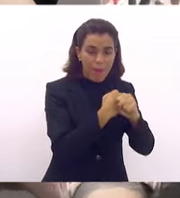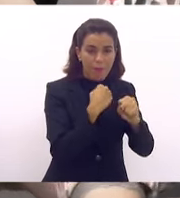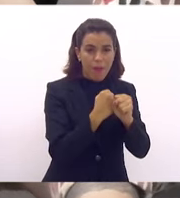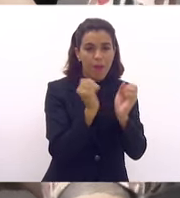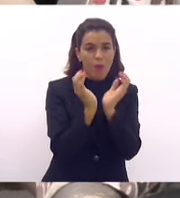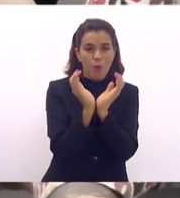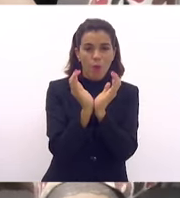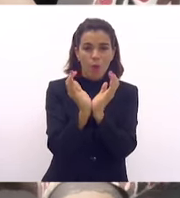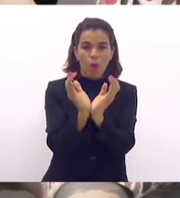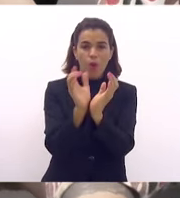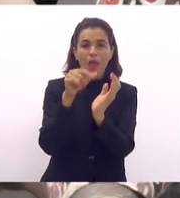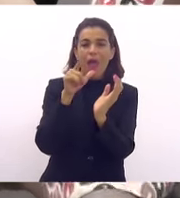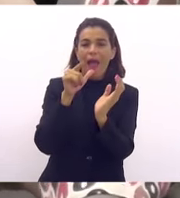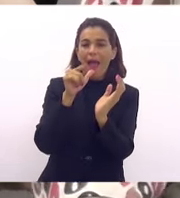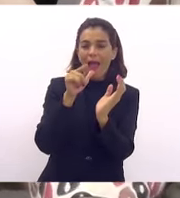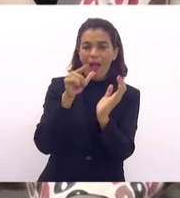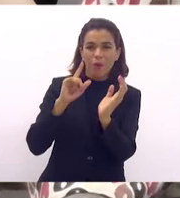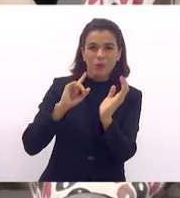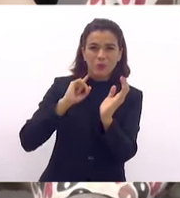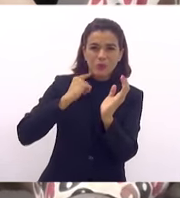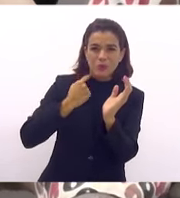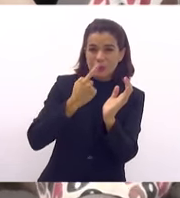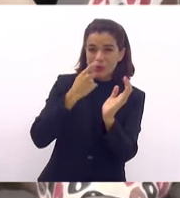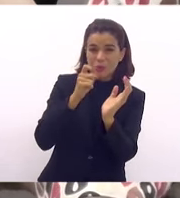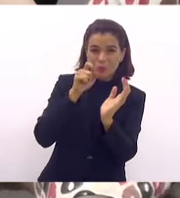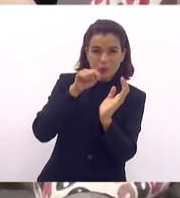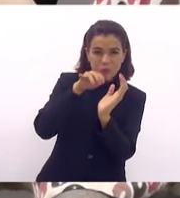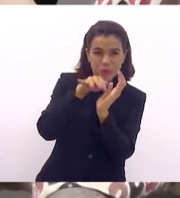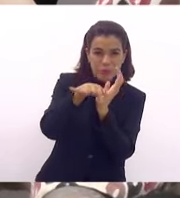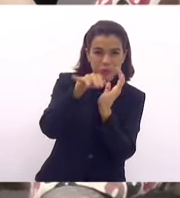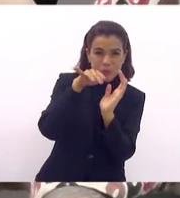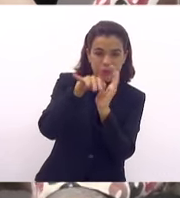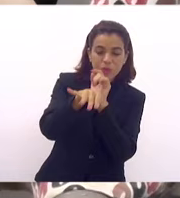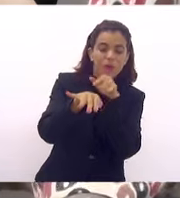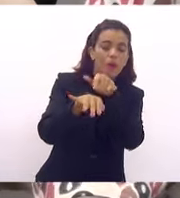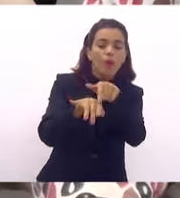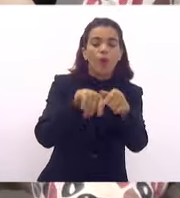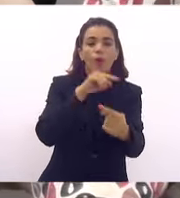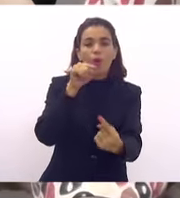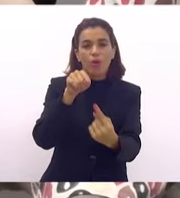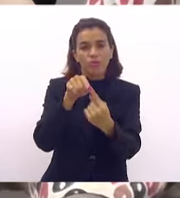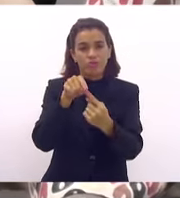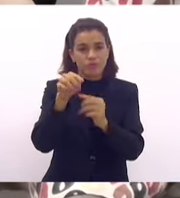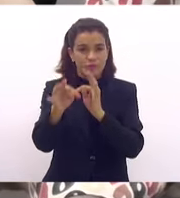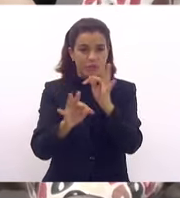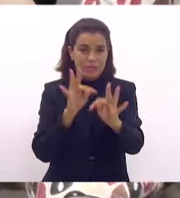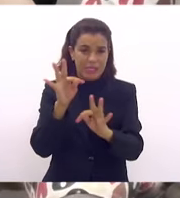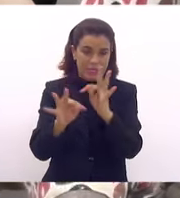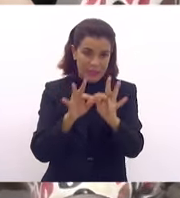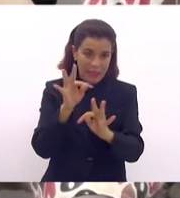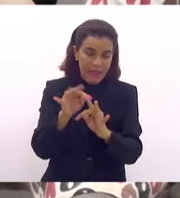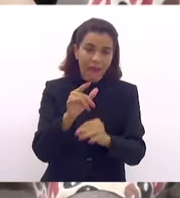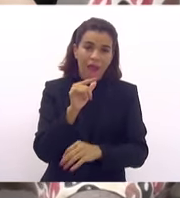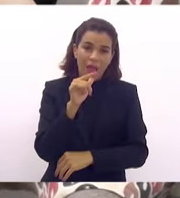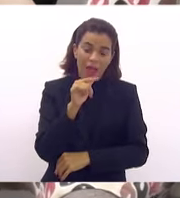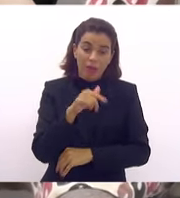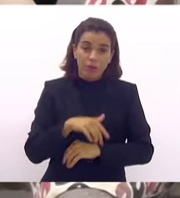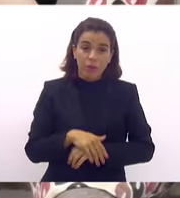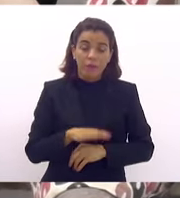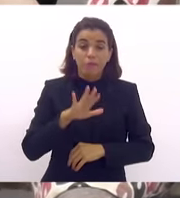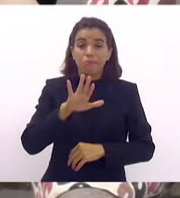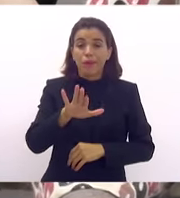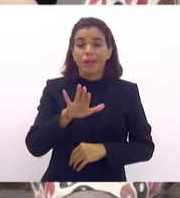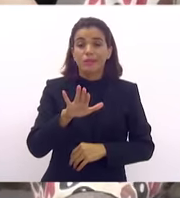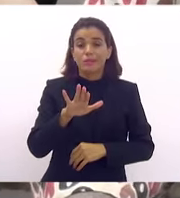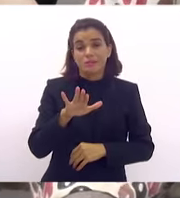com aquela obra do esgoto, tratamento do esgoto, para poder fechar as valas negras ali. E acontece que a Águas do Rio tem 10